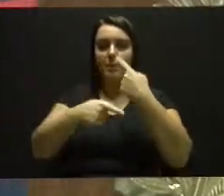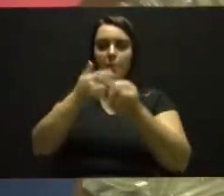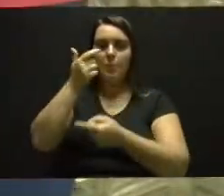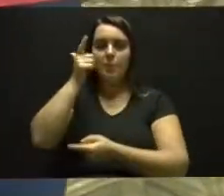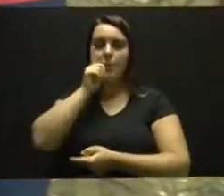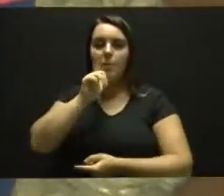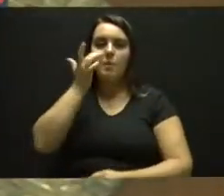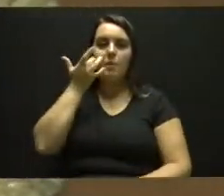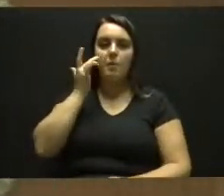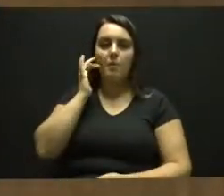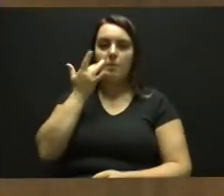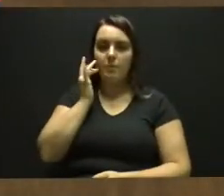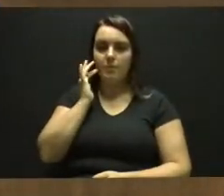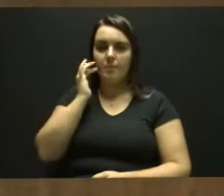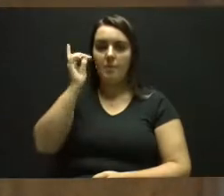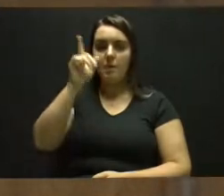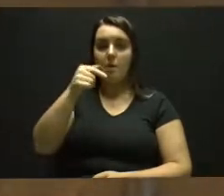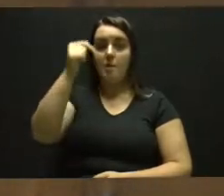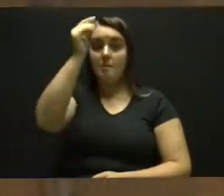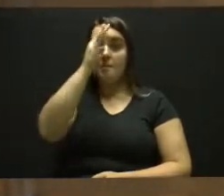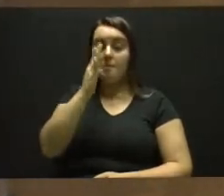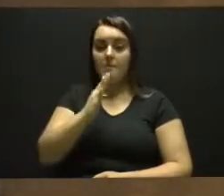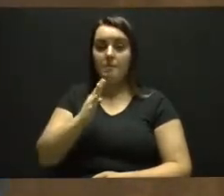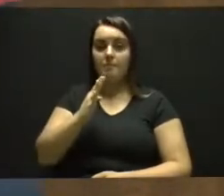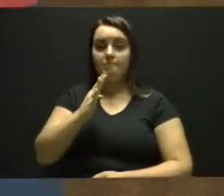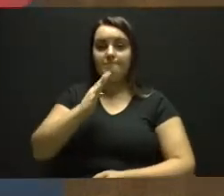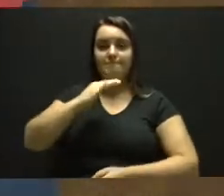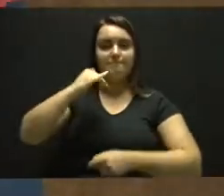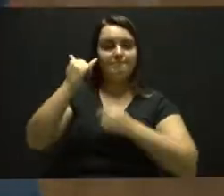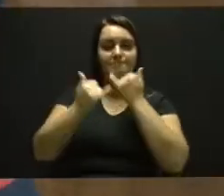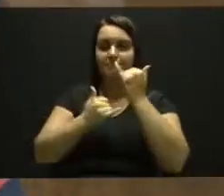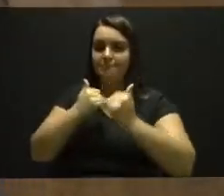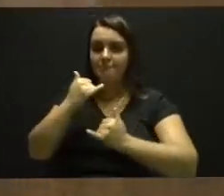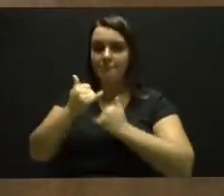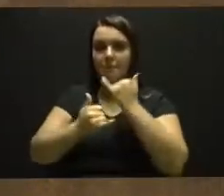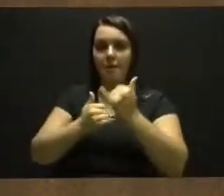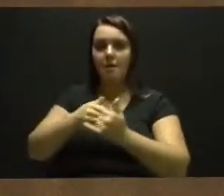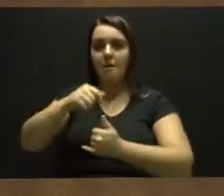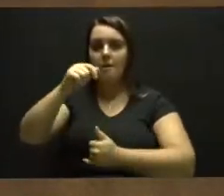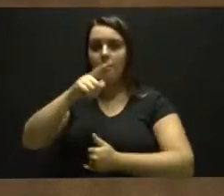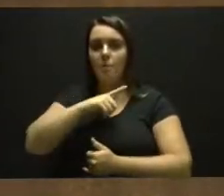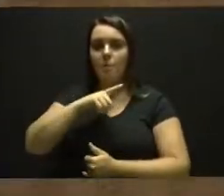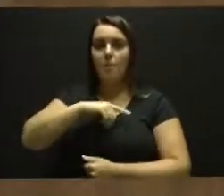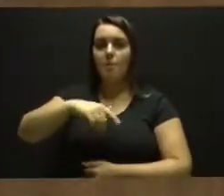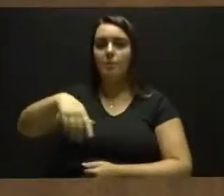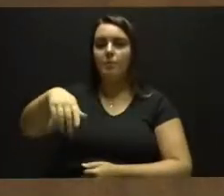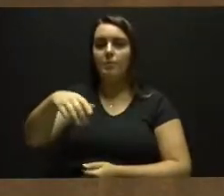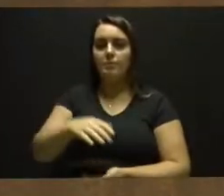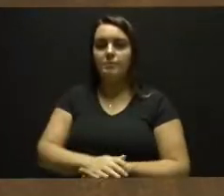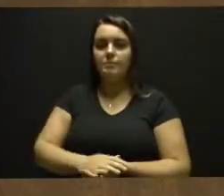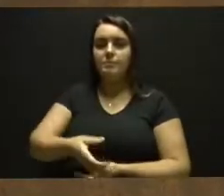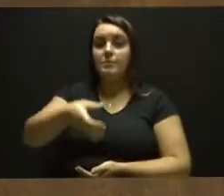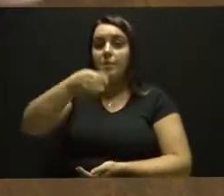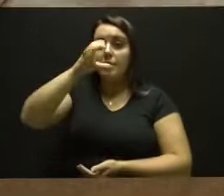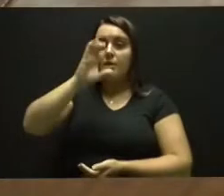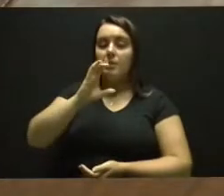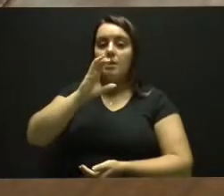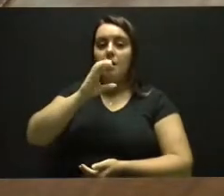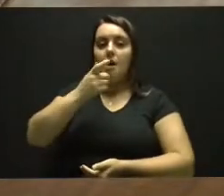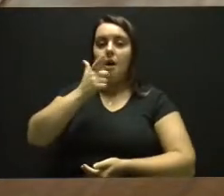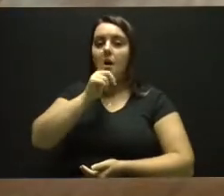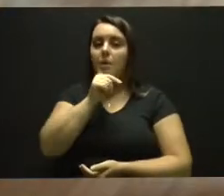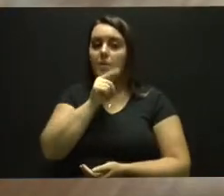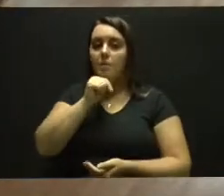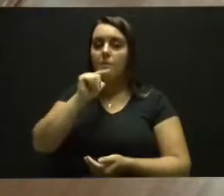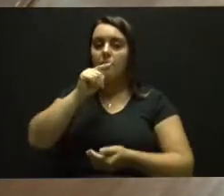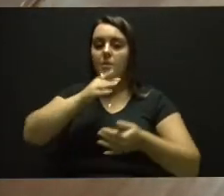é o brasil da aventura é o brasil que bebe nas suas mãos crispadas a água pura